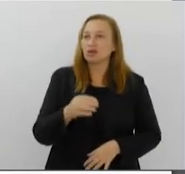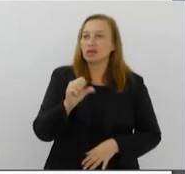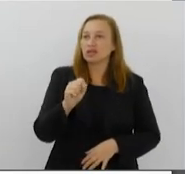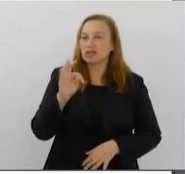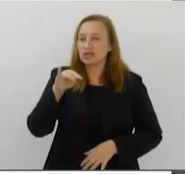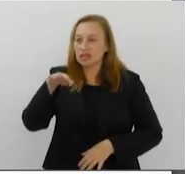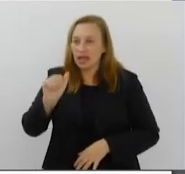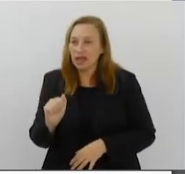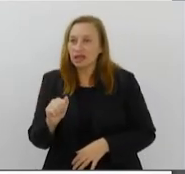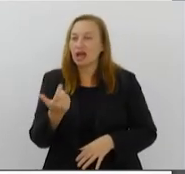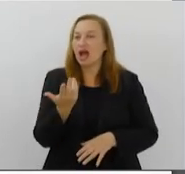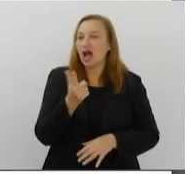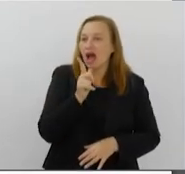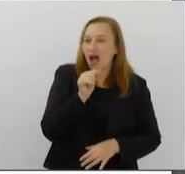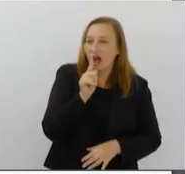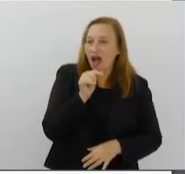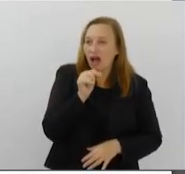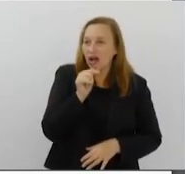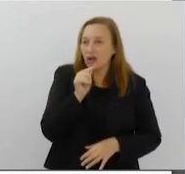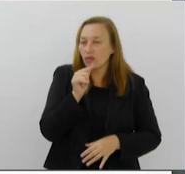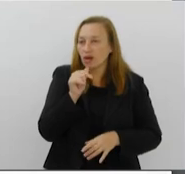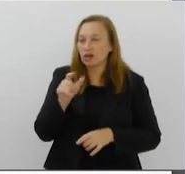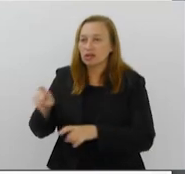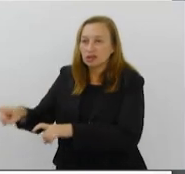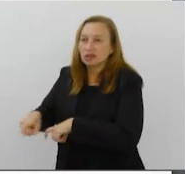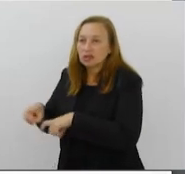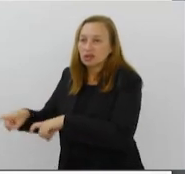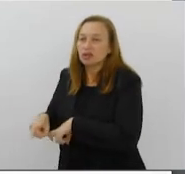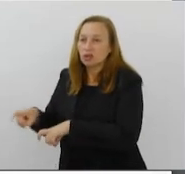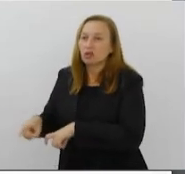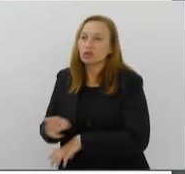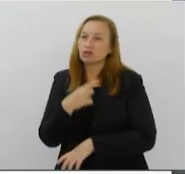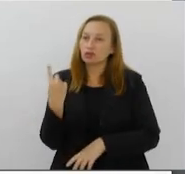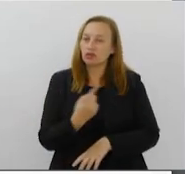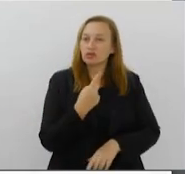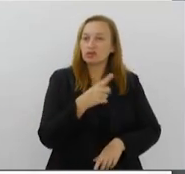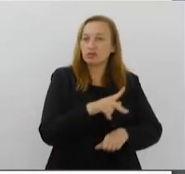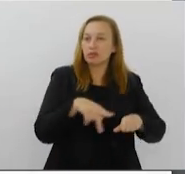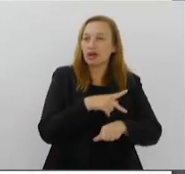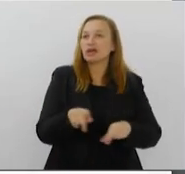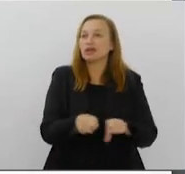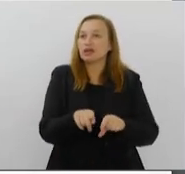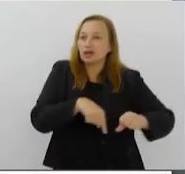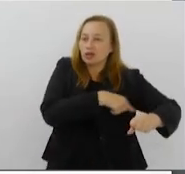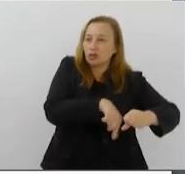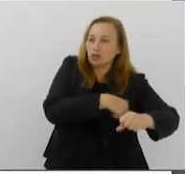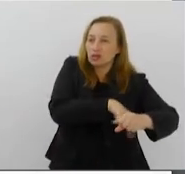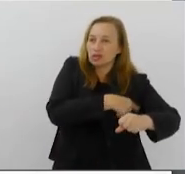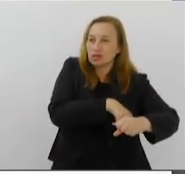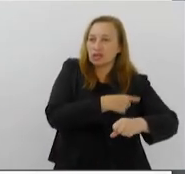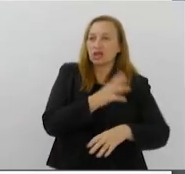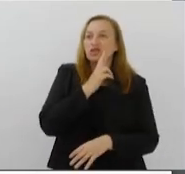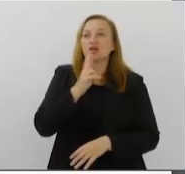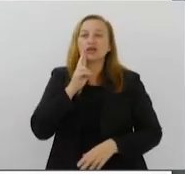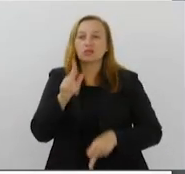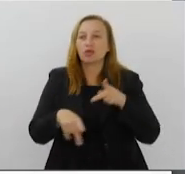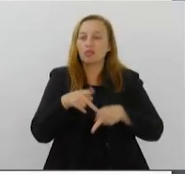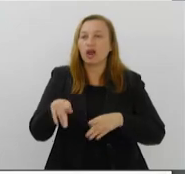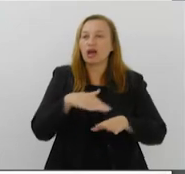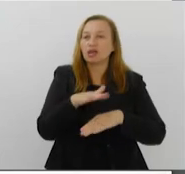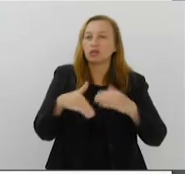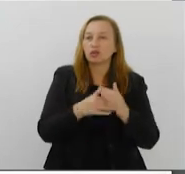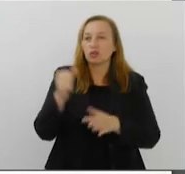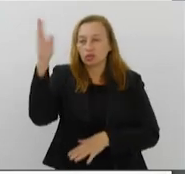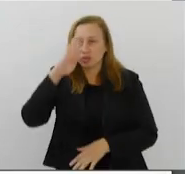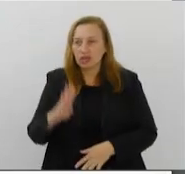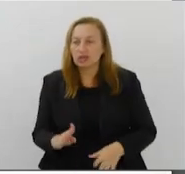cisternas, levando água para o sertão do nosso país, a instalação de cozinhas e restaurantes populares em todo o Brasil e